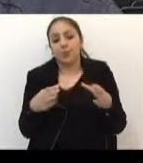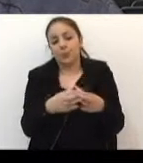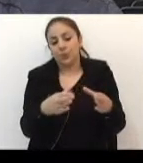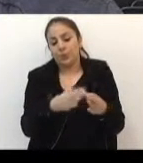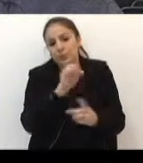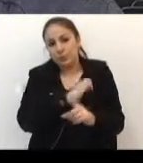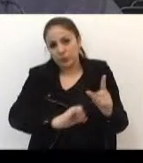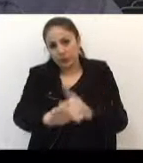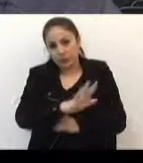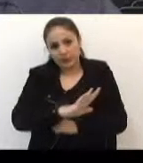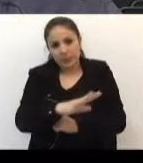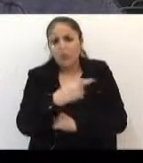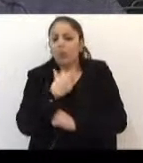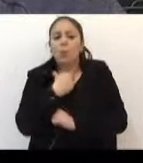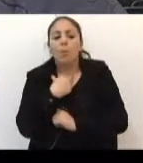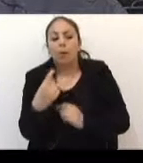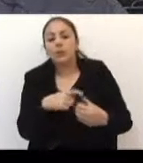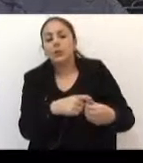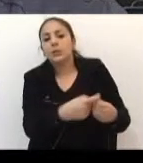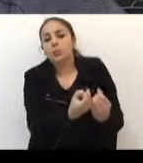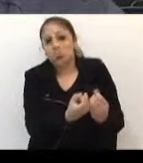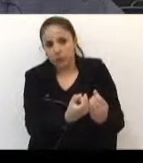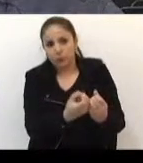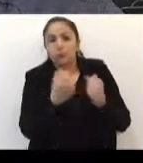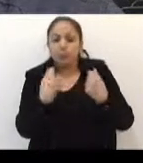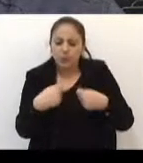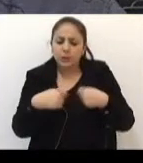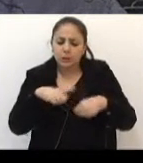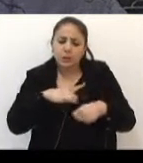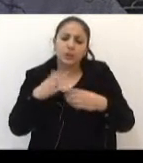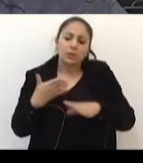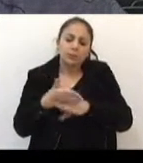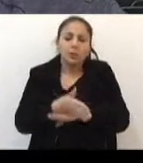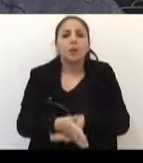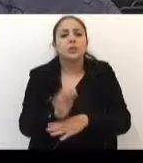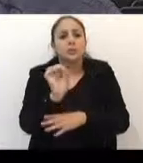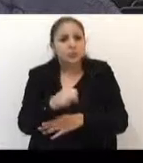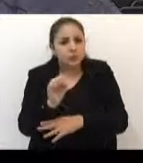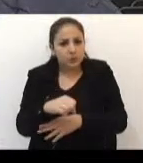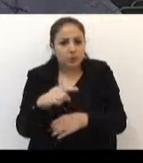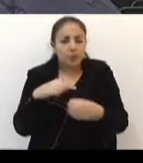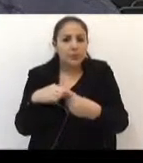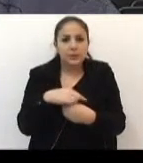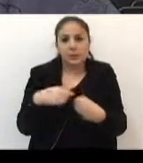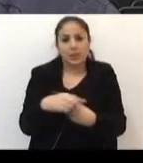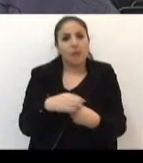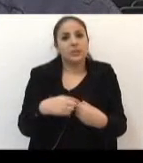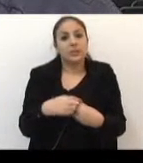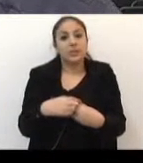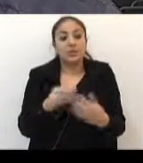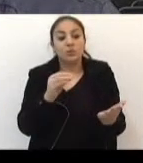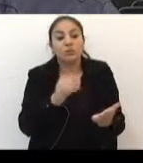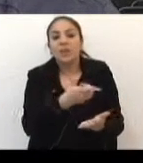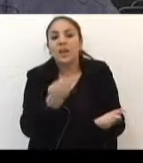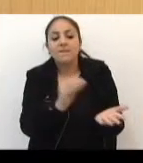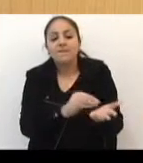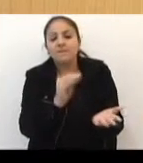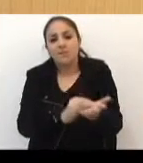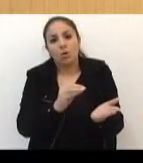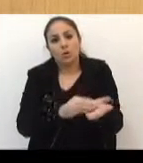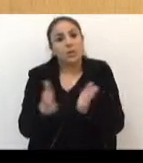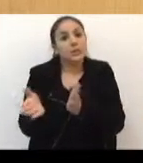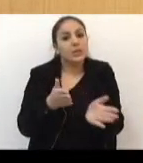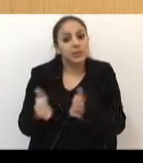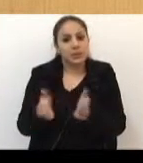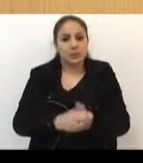pode ficar cerceado de mobilidade dentro da cidade. Ele pode sim ter uma cidade que não seja deficiente e acesso a todos os locais. E